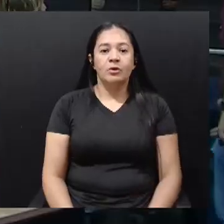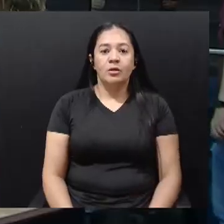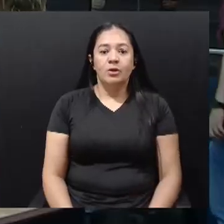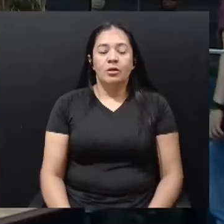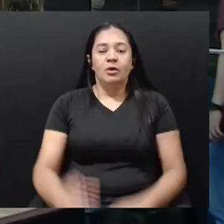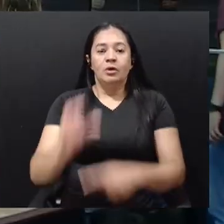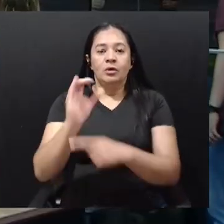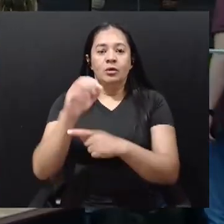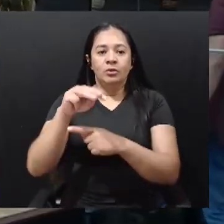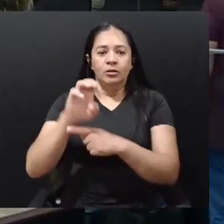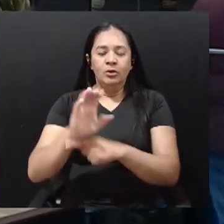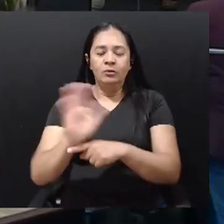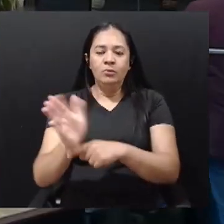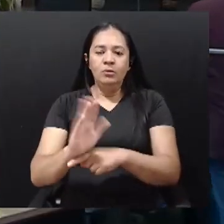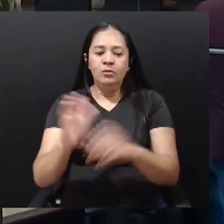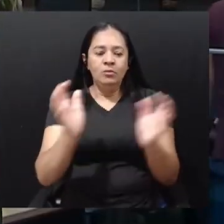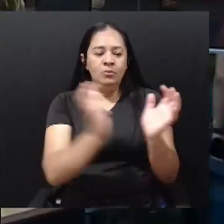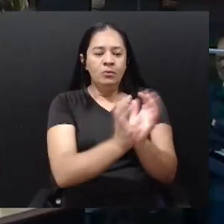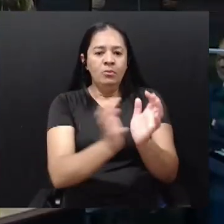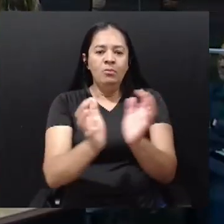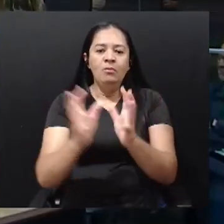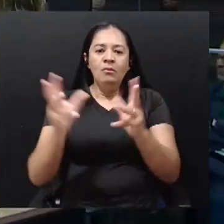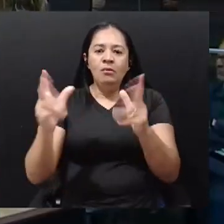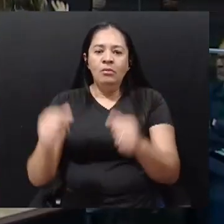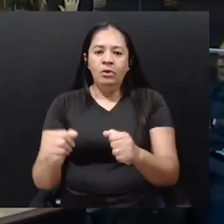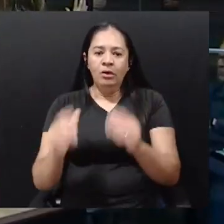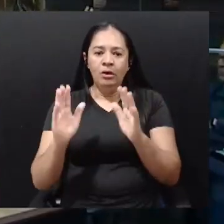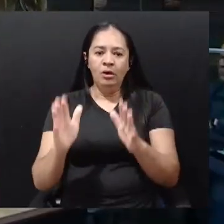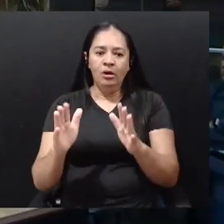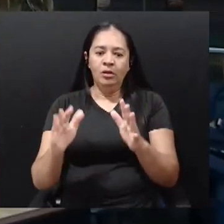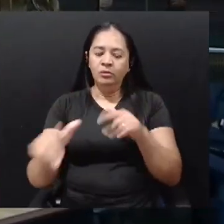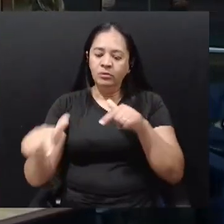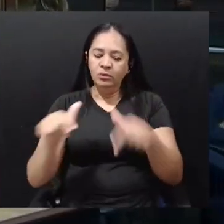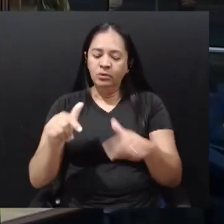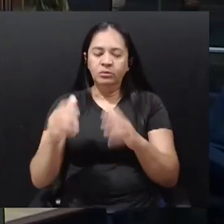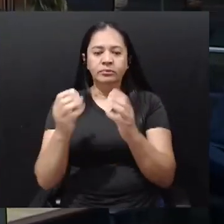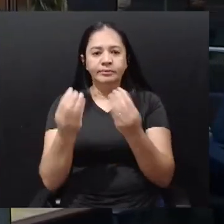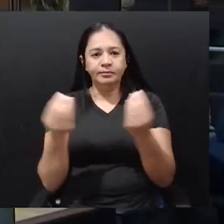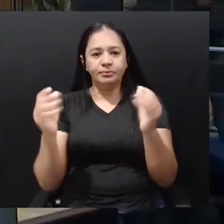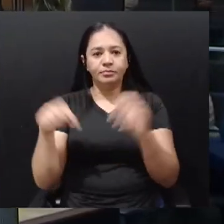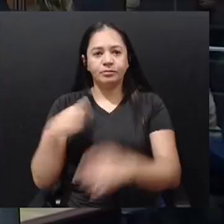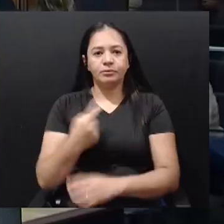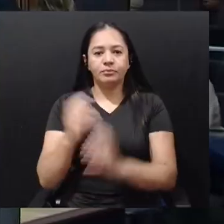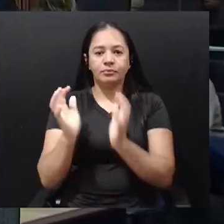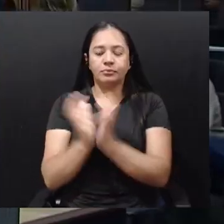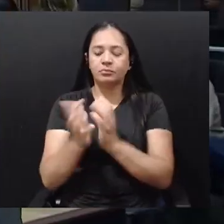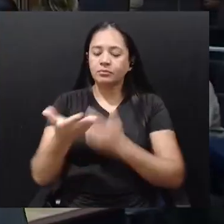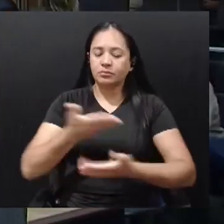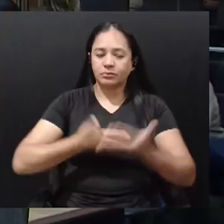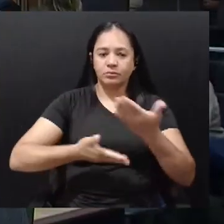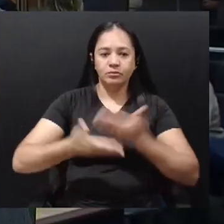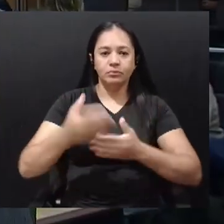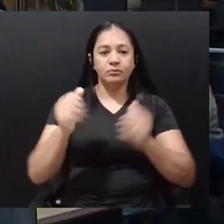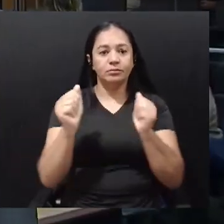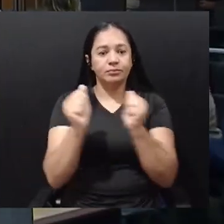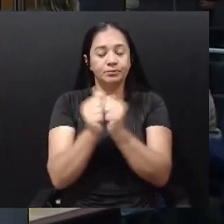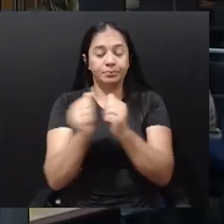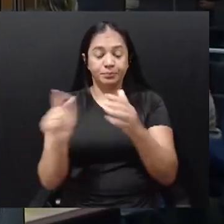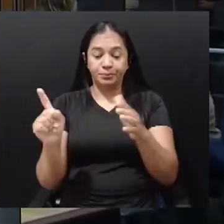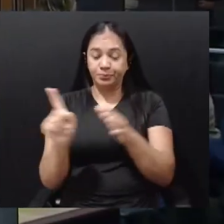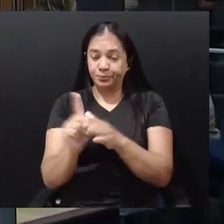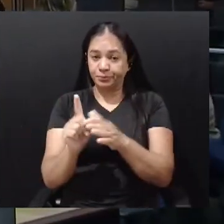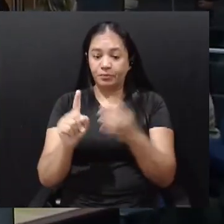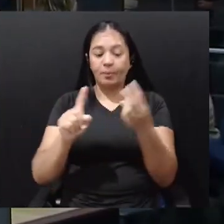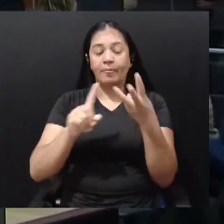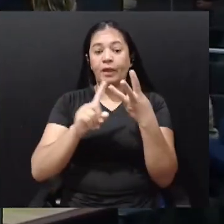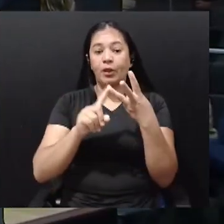coletivos cineclubistas, que aliás foram muito atuantes na nossa comissão, estariam envolvidos também nesse sistema. O terceiro elemento, a